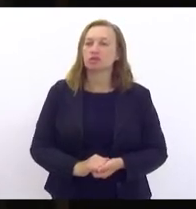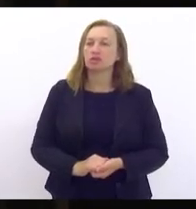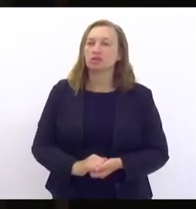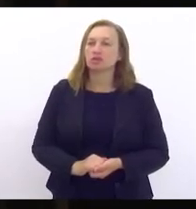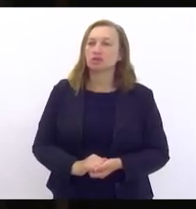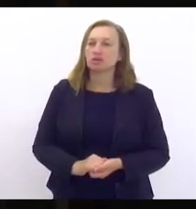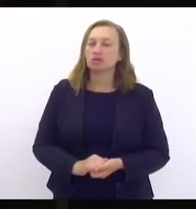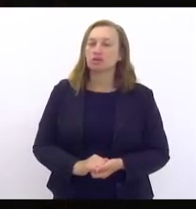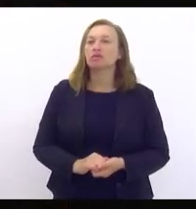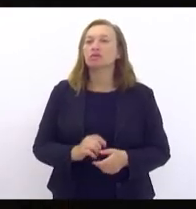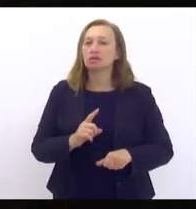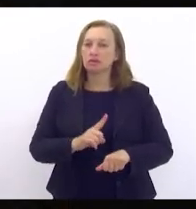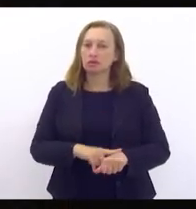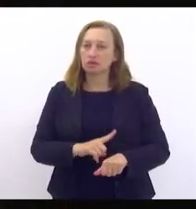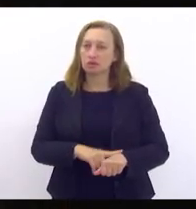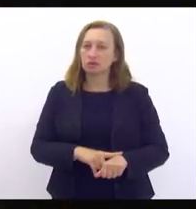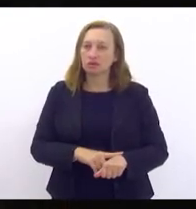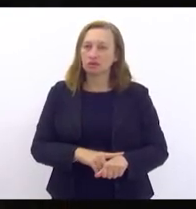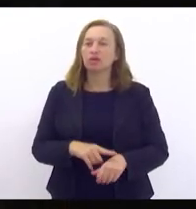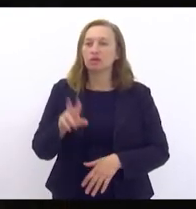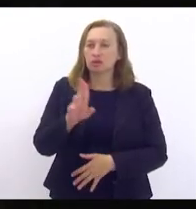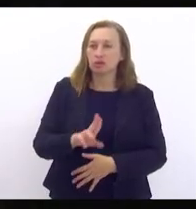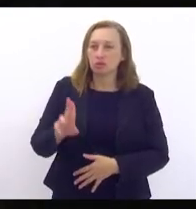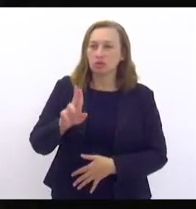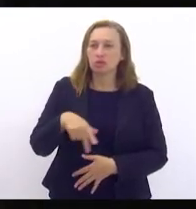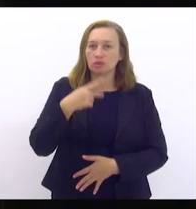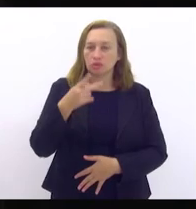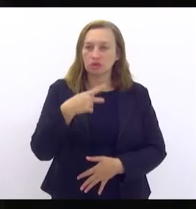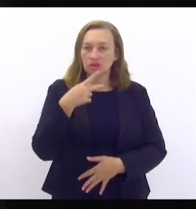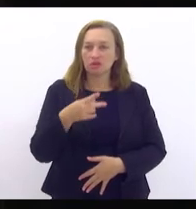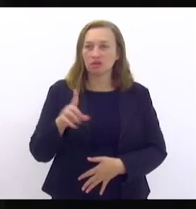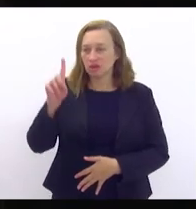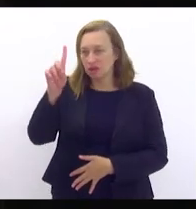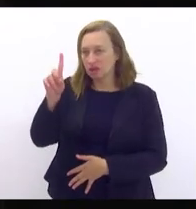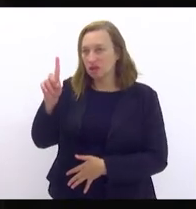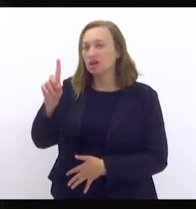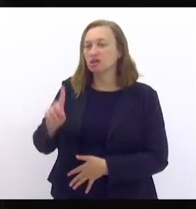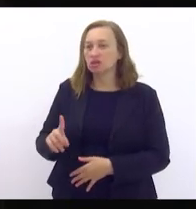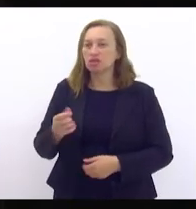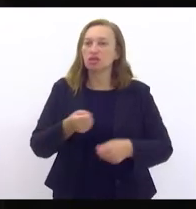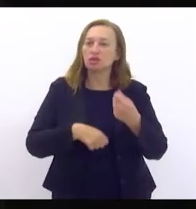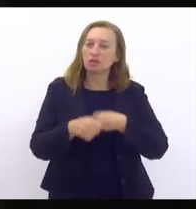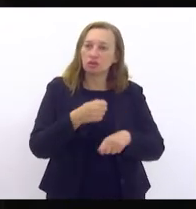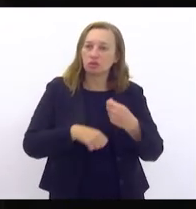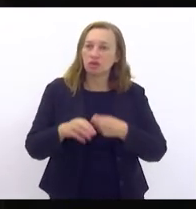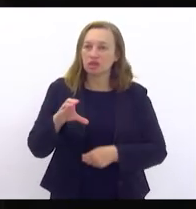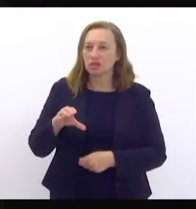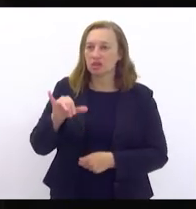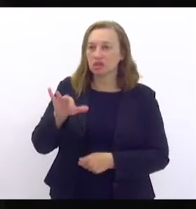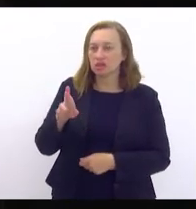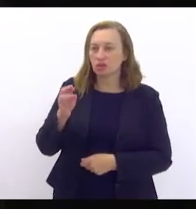passo neste momento o uso da palavra a diretora de economia circulada